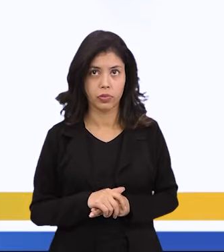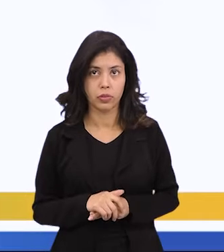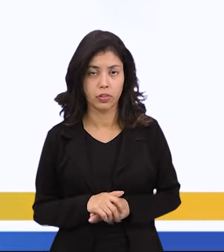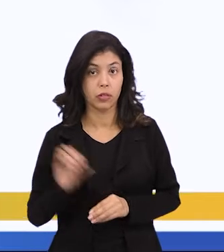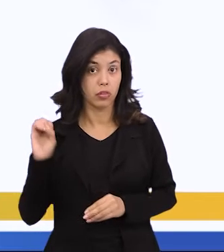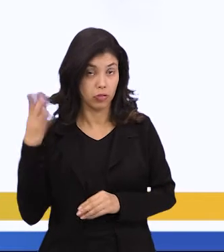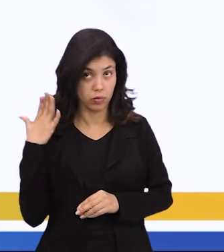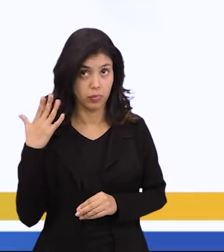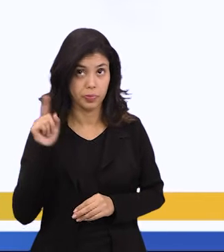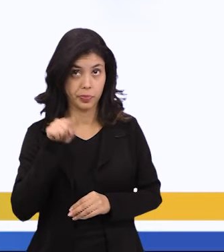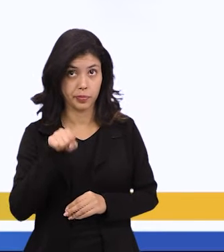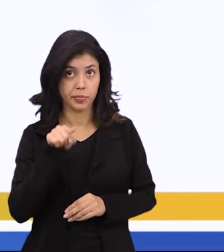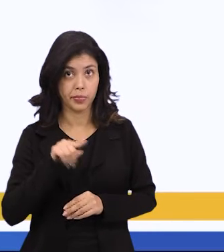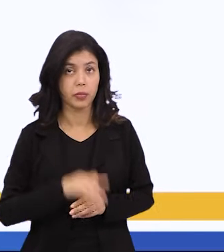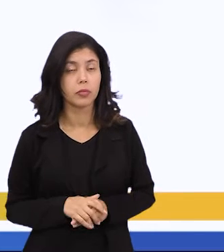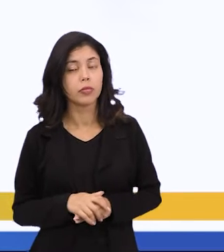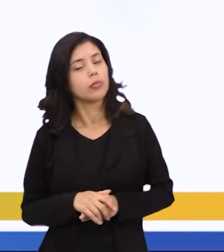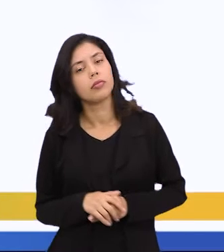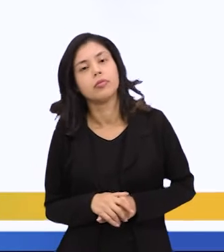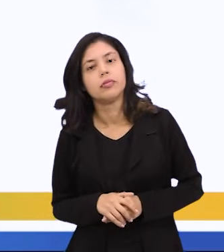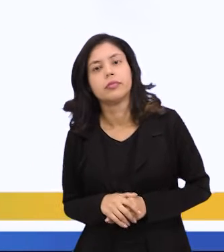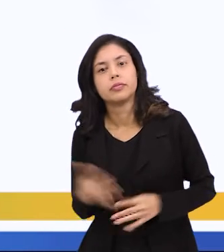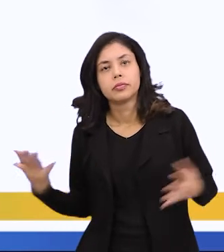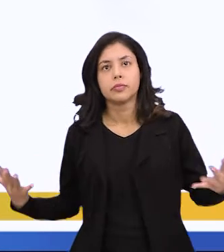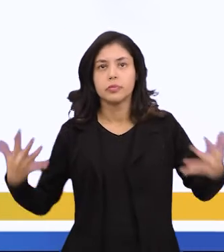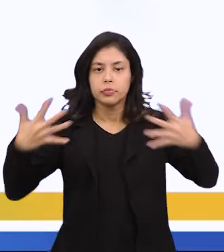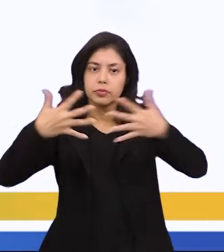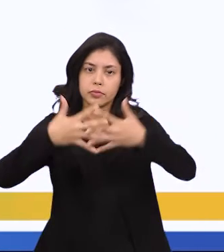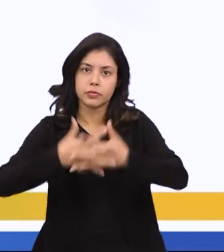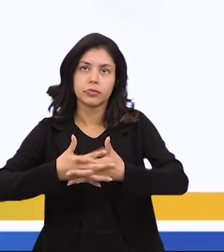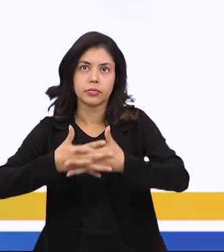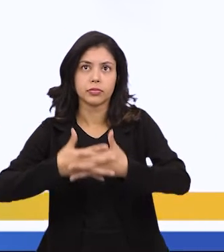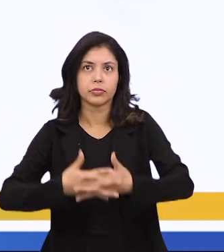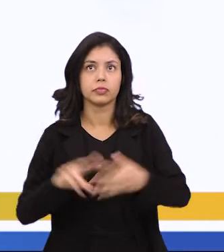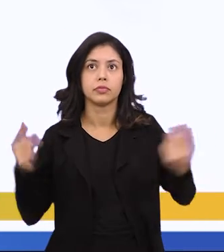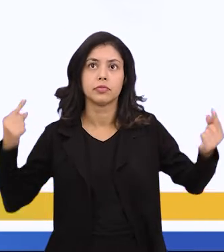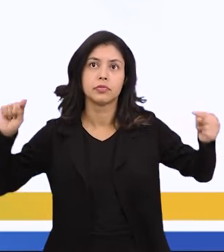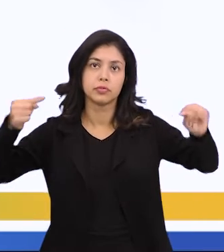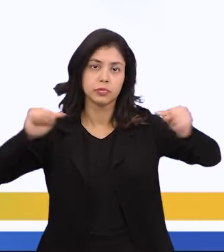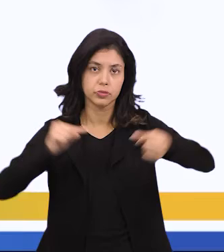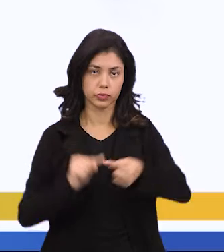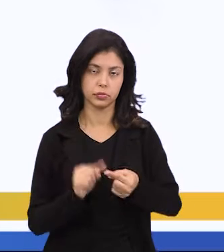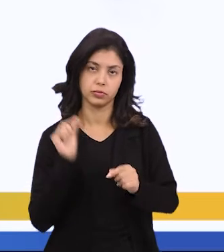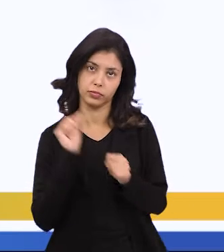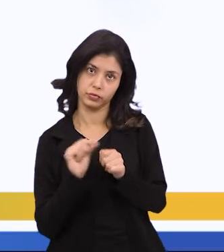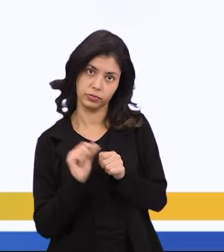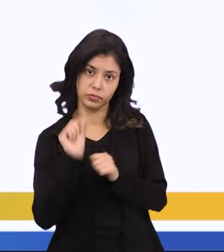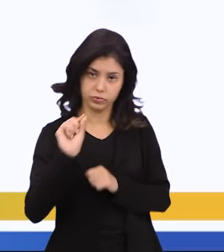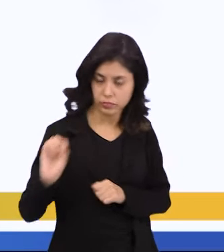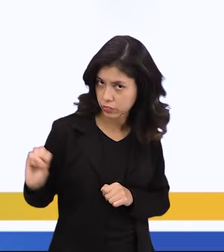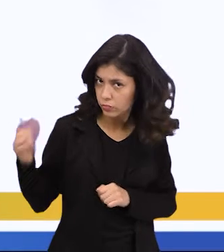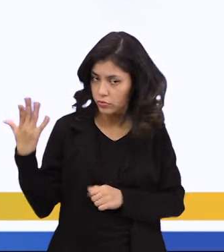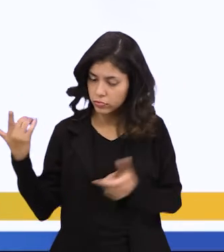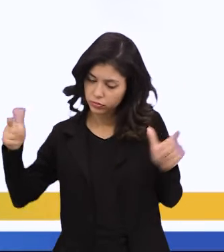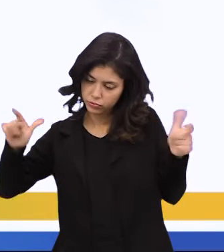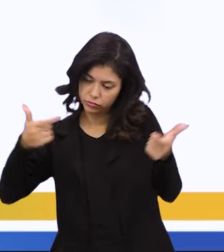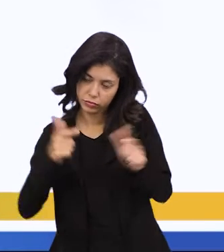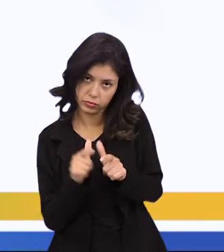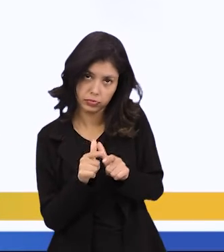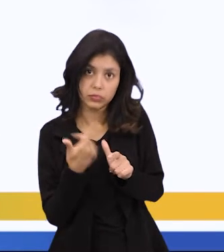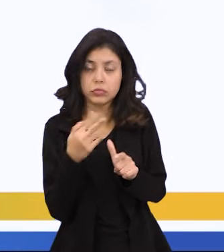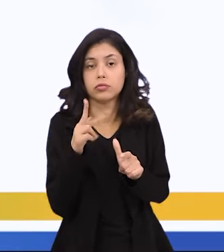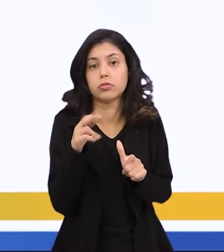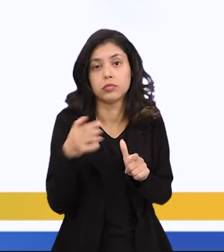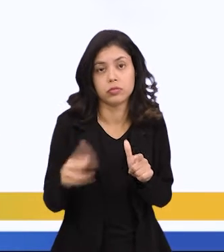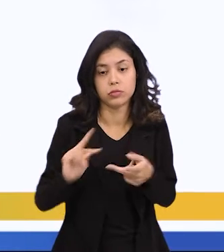que acontece ali? Há o cruzamento de indivíduos próximos, fazendo que ocorra uma redução de fluxo